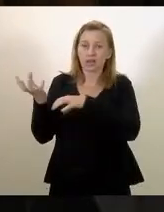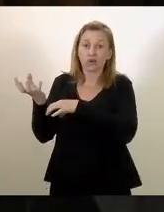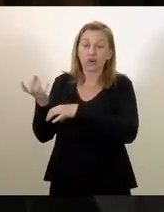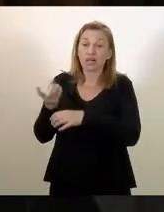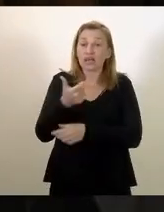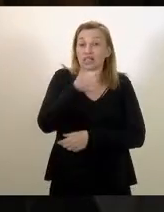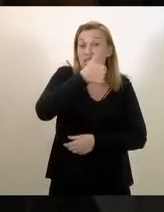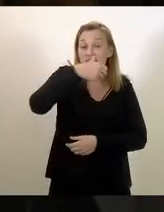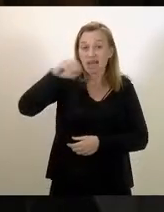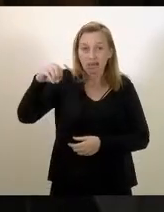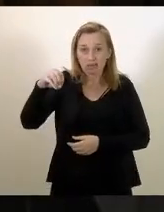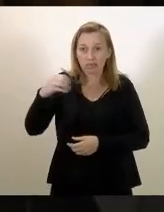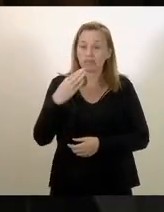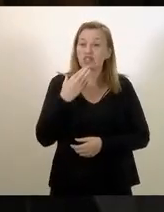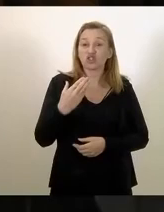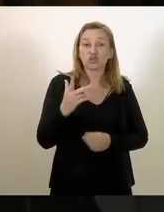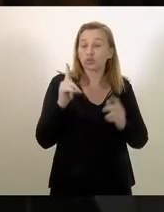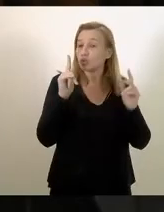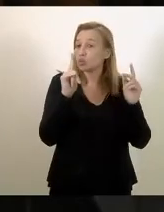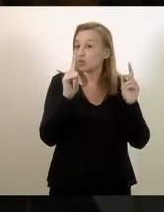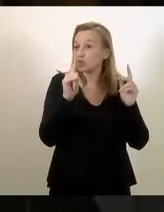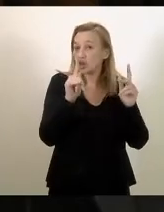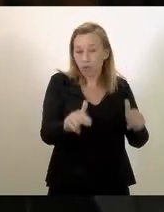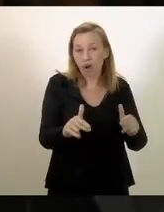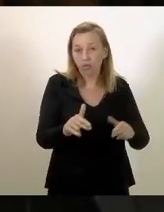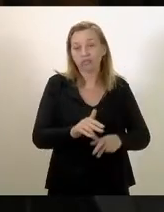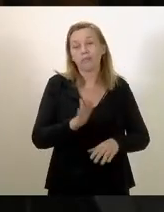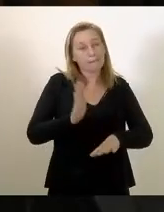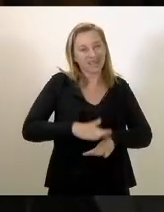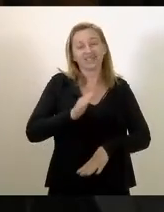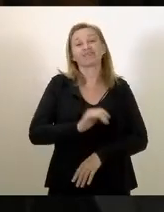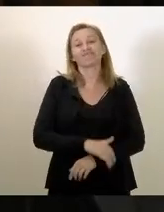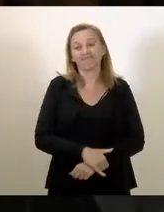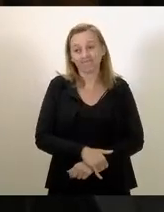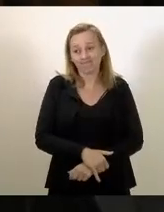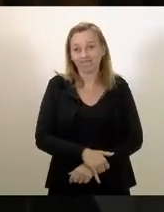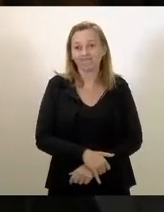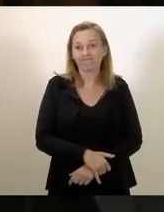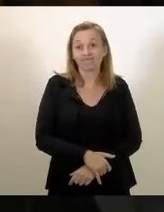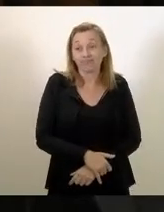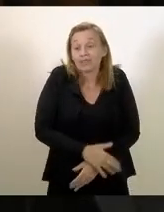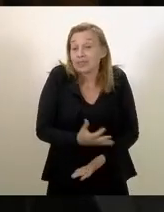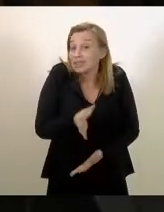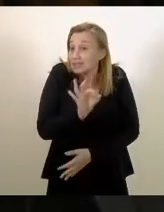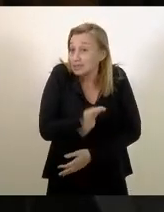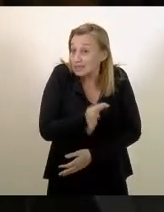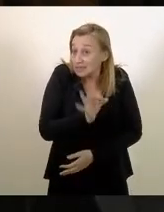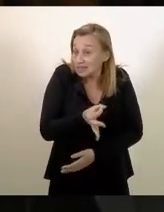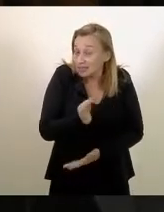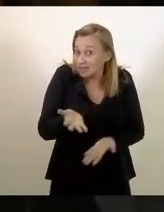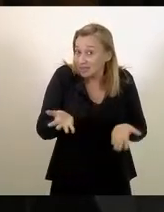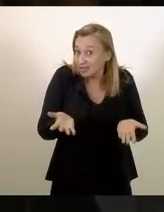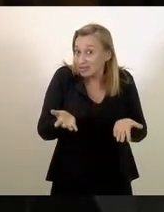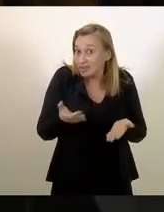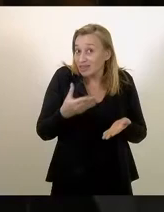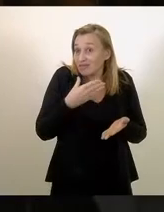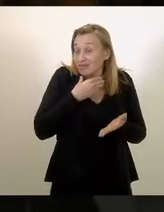impeachment do mesmo cem mais de cem evidentemente que isso é um factóide